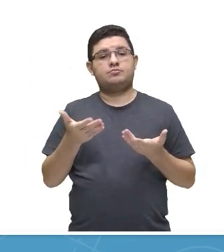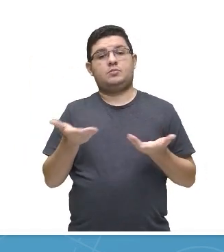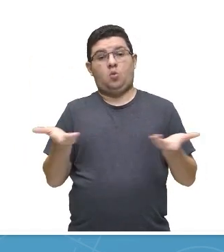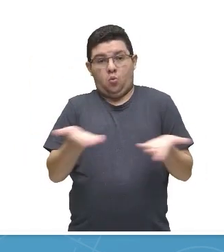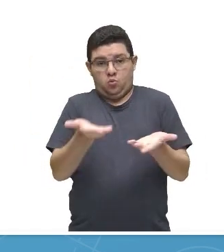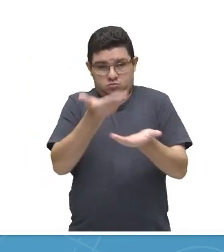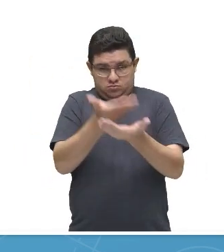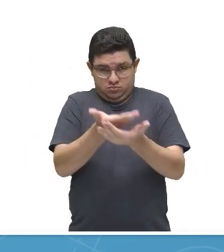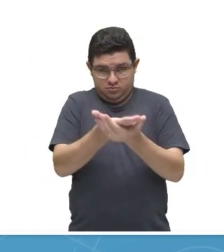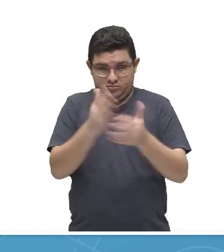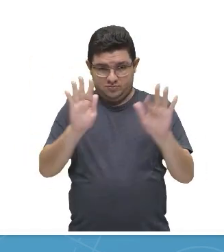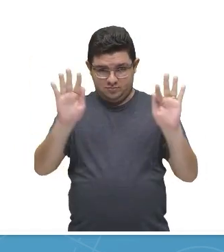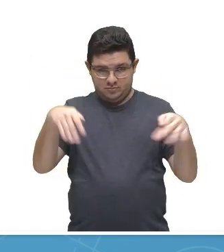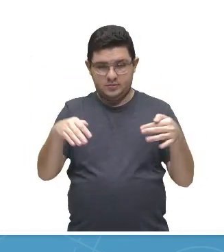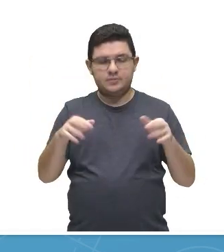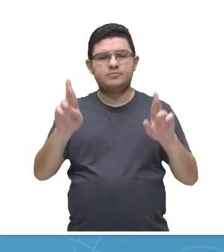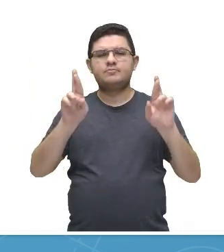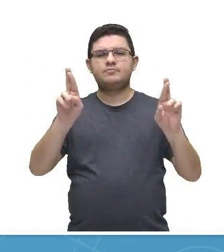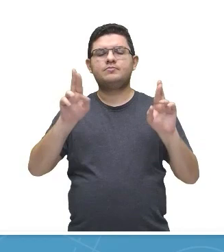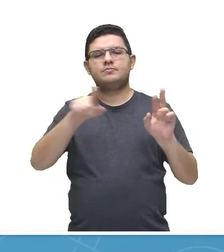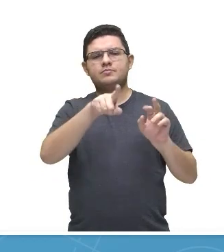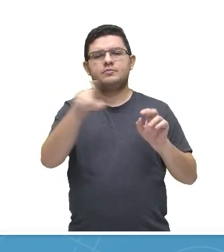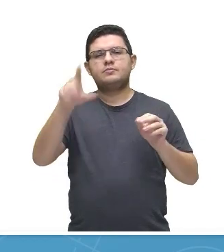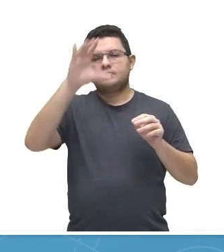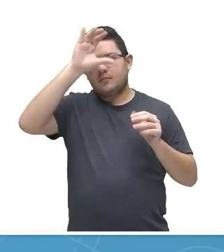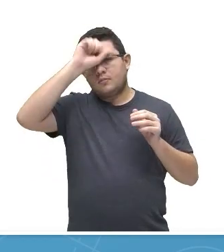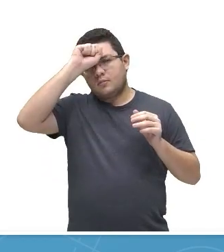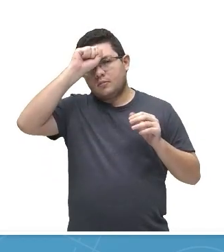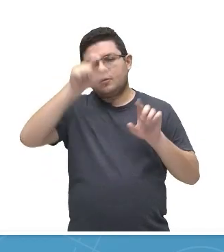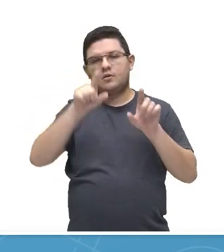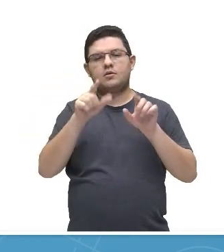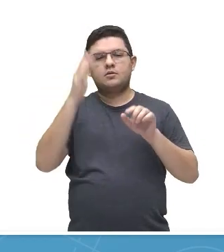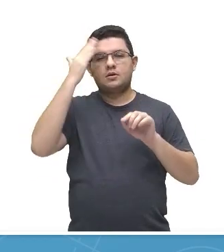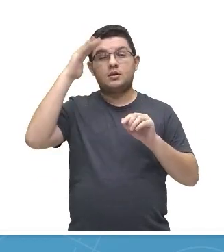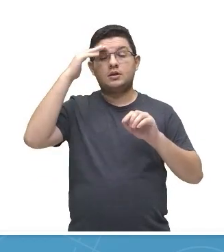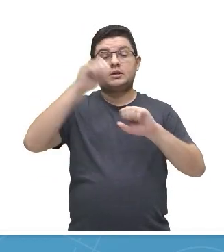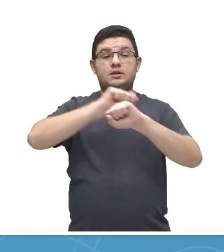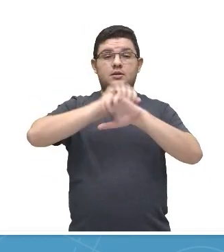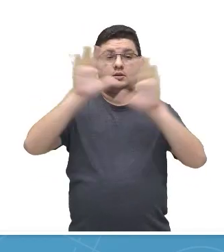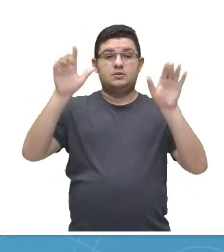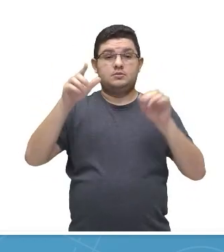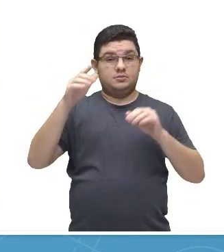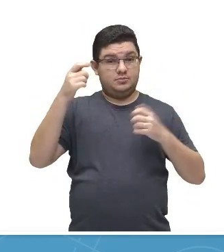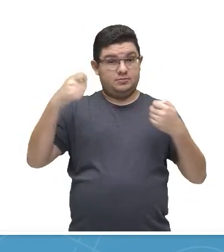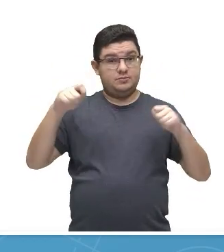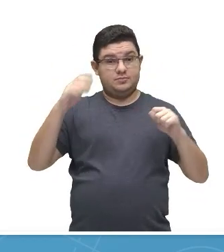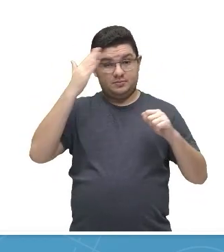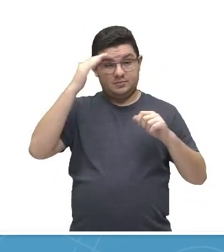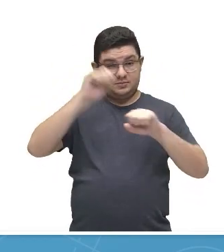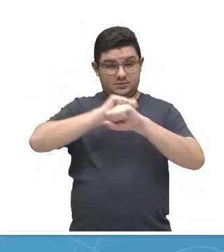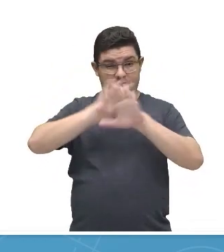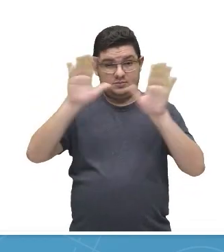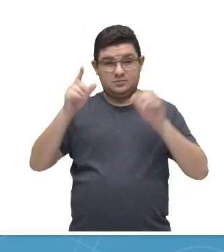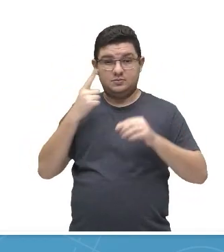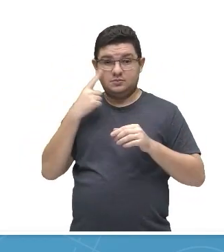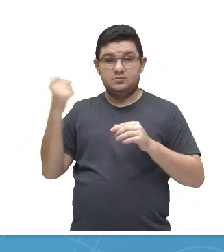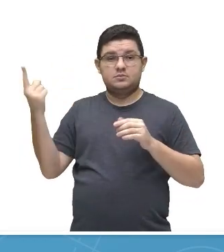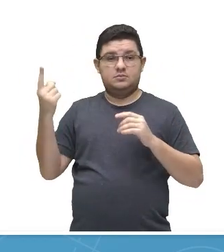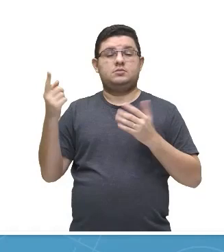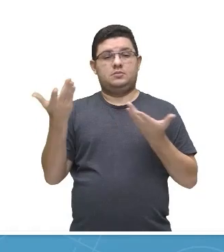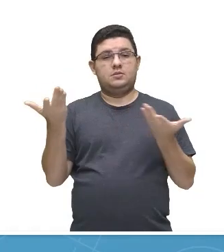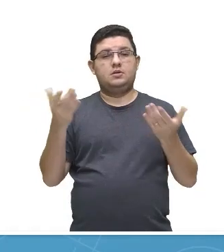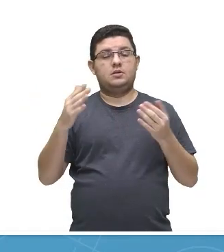foi essa. Eu espero que você tenha aprendido, tenha compreendido. Você precisa entender bem essa classe de palavra, porque você vai precisar lá para